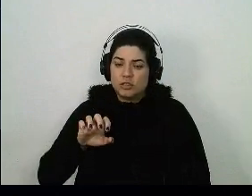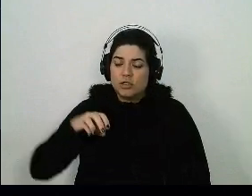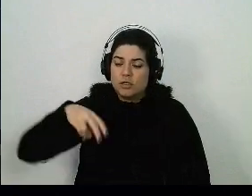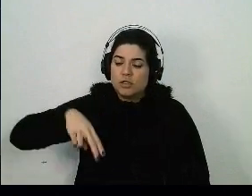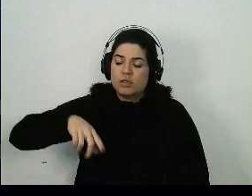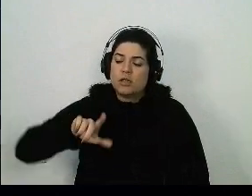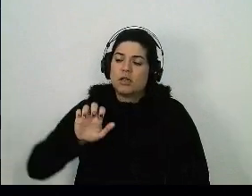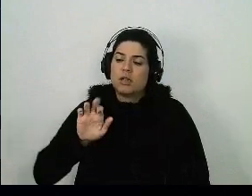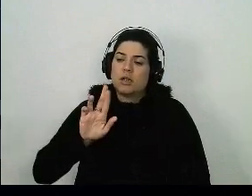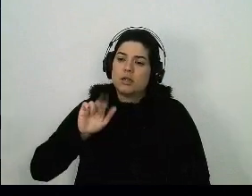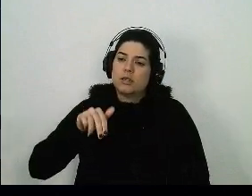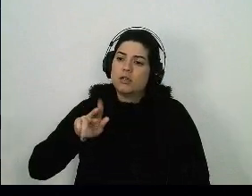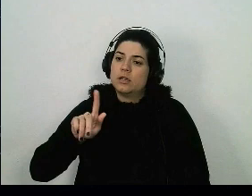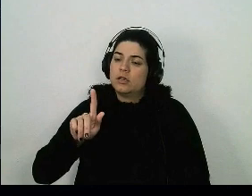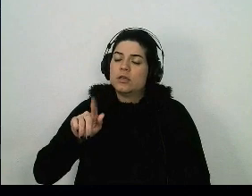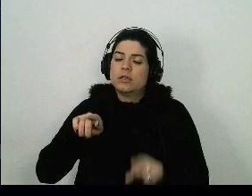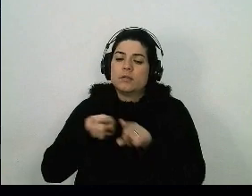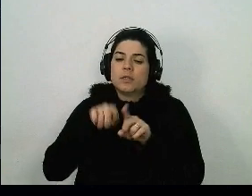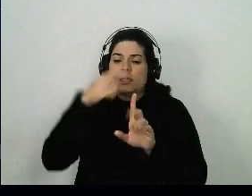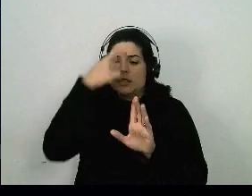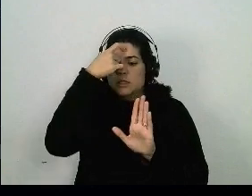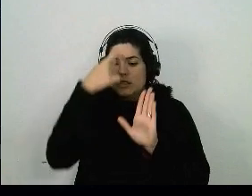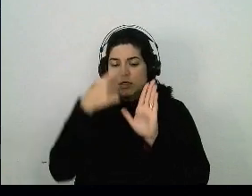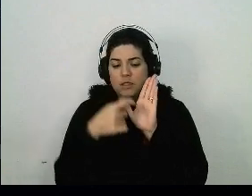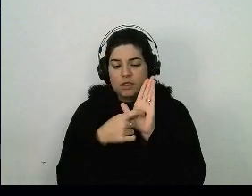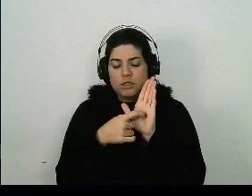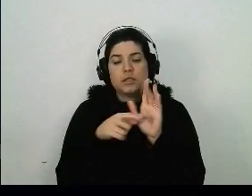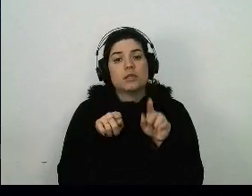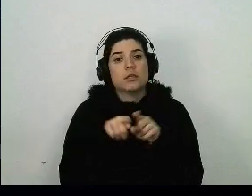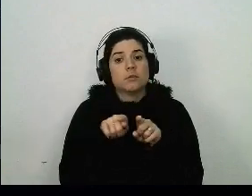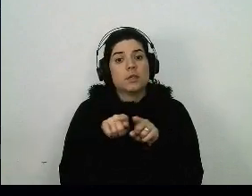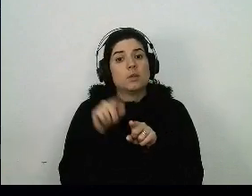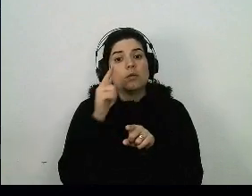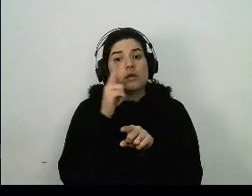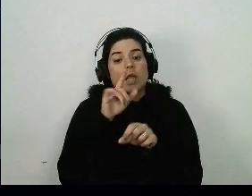a gente consegue trabalhar com questão de segurança da nossa rede.